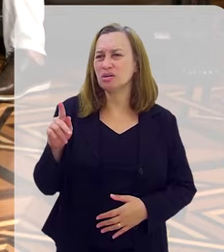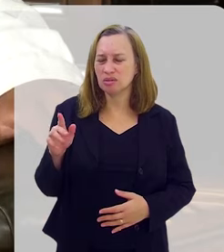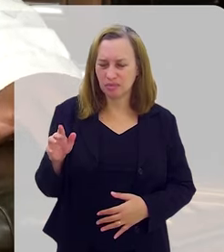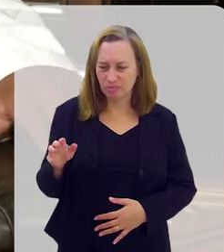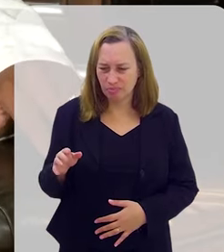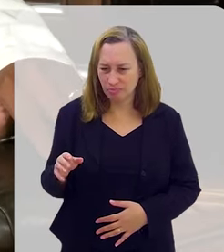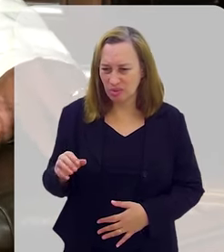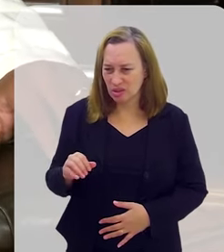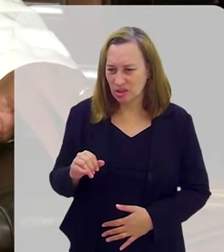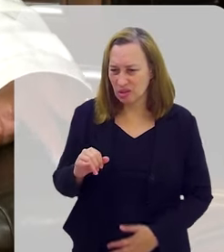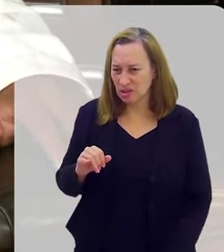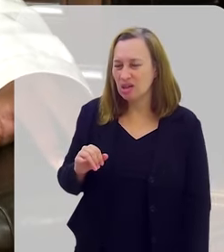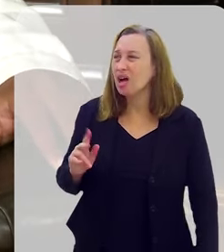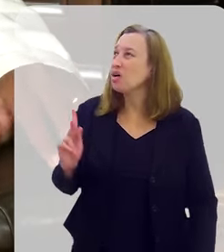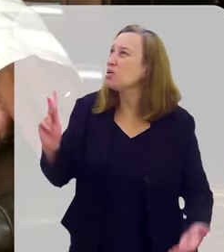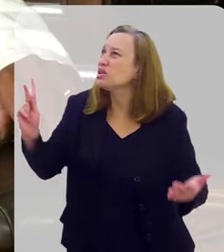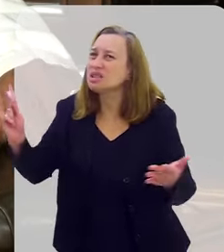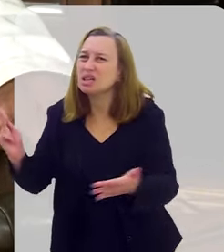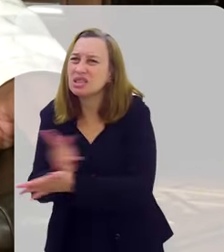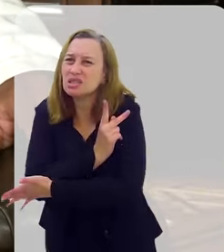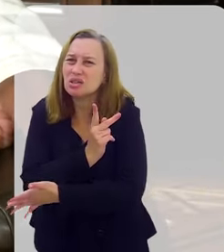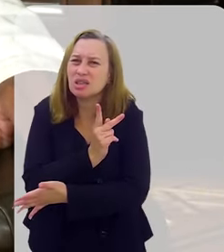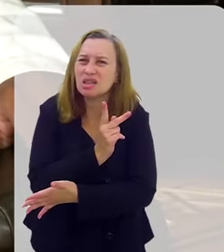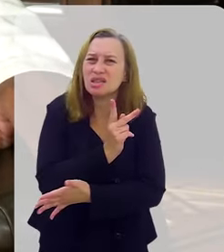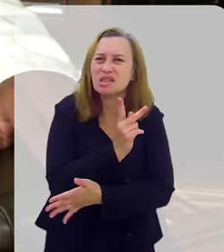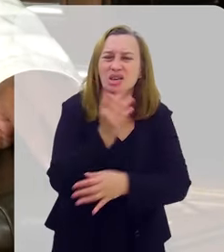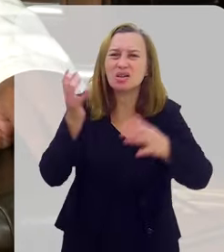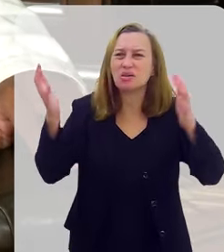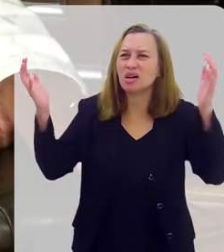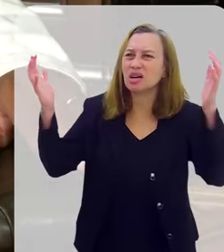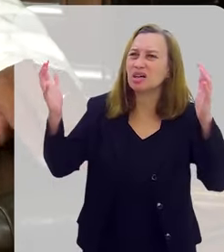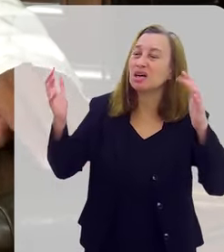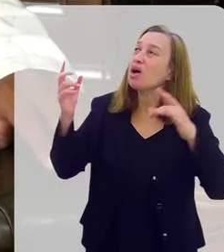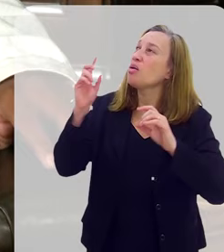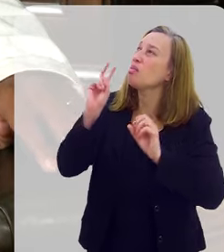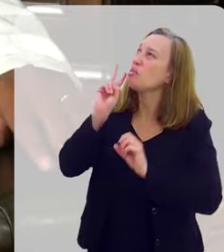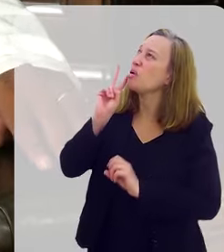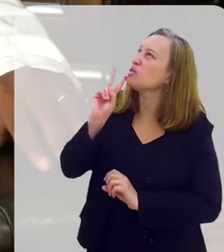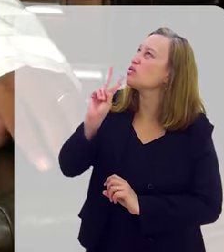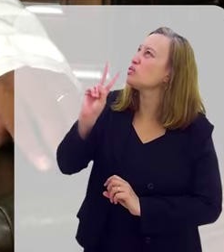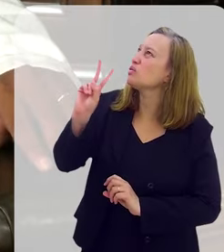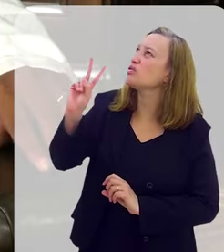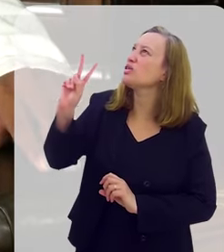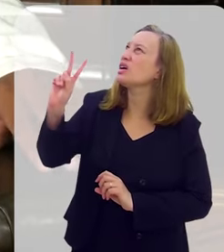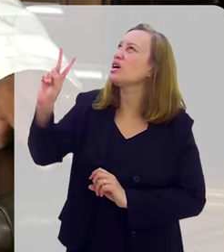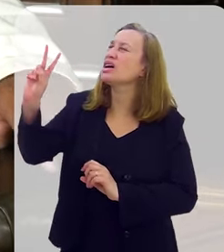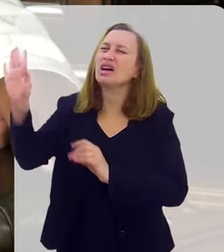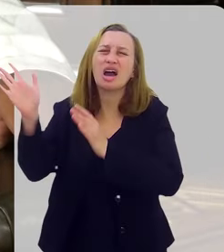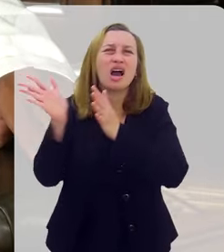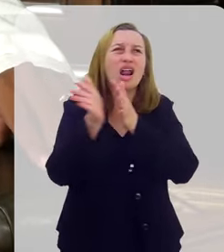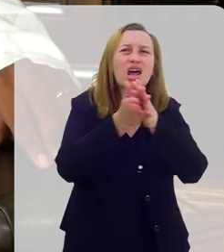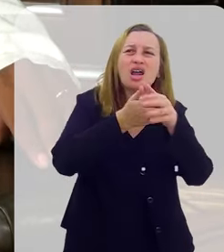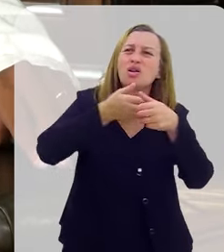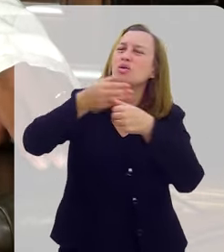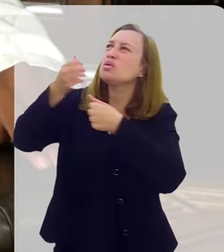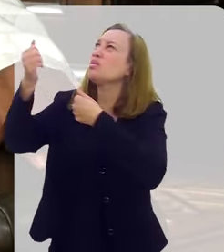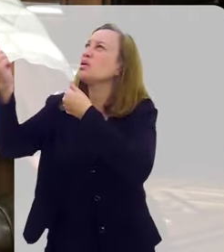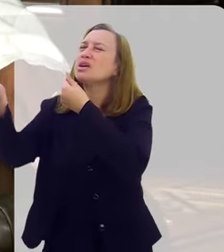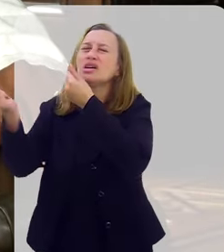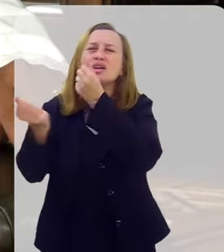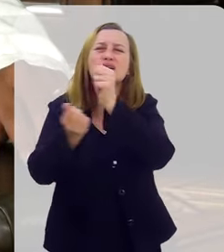Já começa a acontecer, debaixo dessa chuva posso contemplar. Aleluia